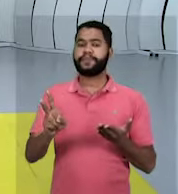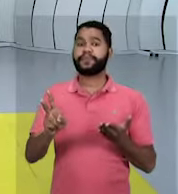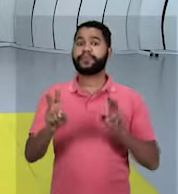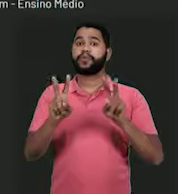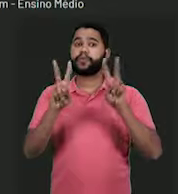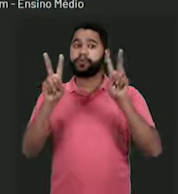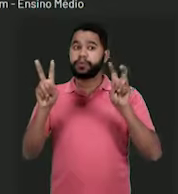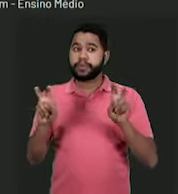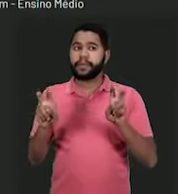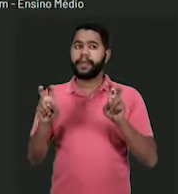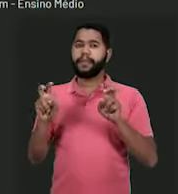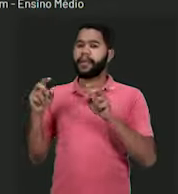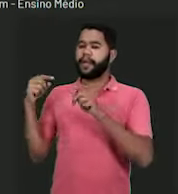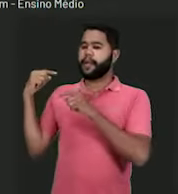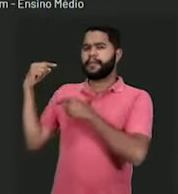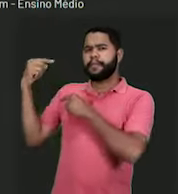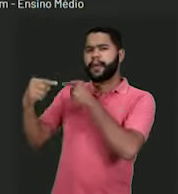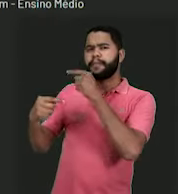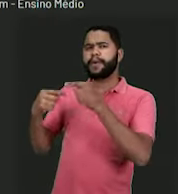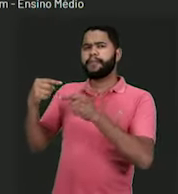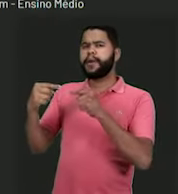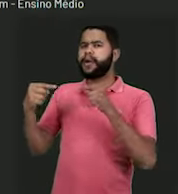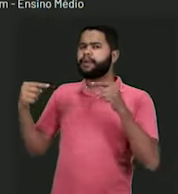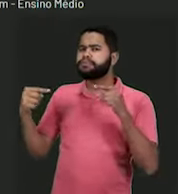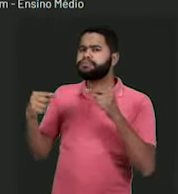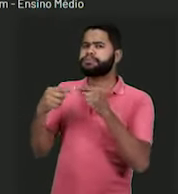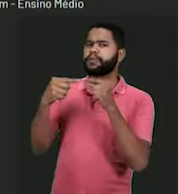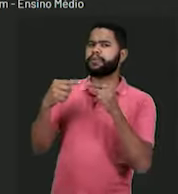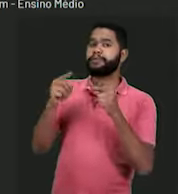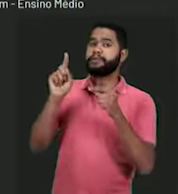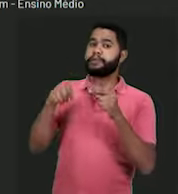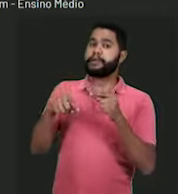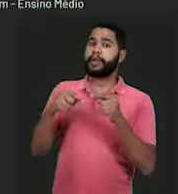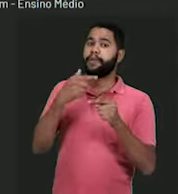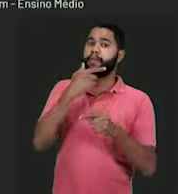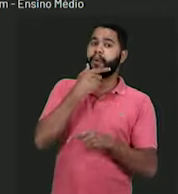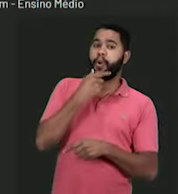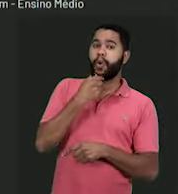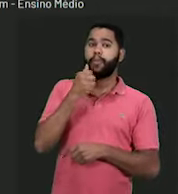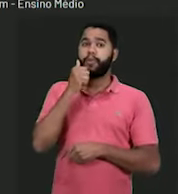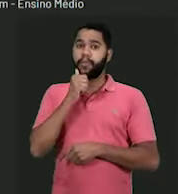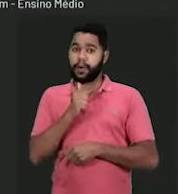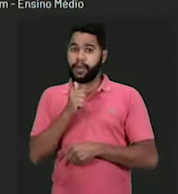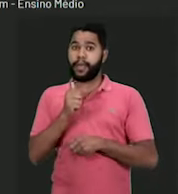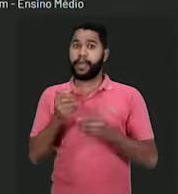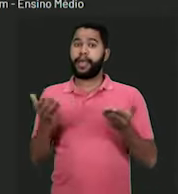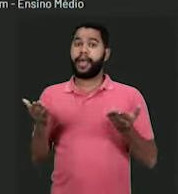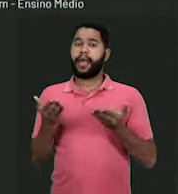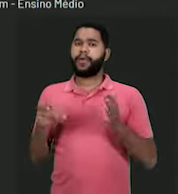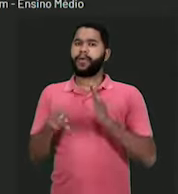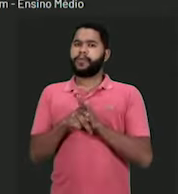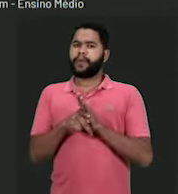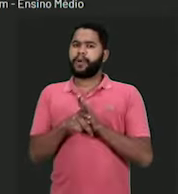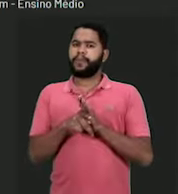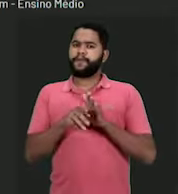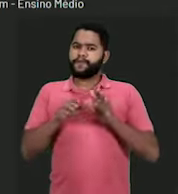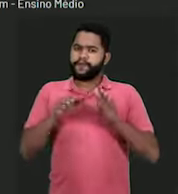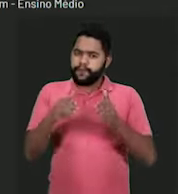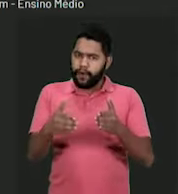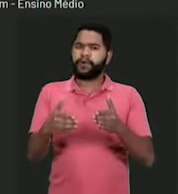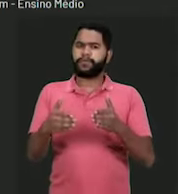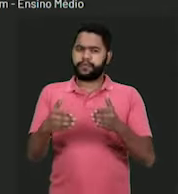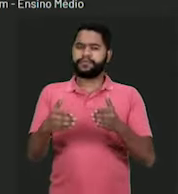tema de herança ligada ao sexo. Porém, nessa aula, falaremos da herança restrita ao